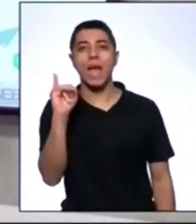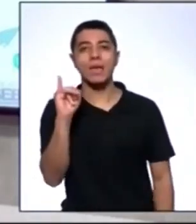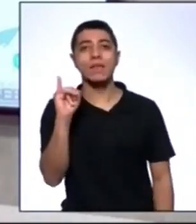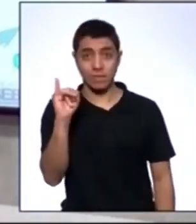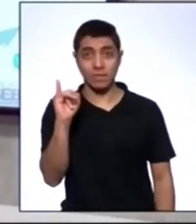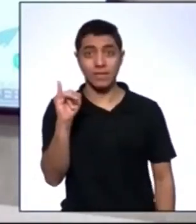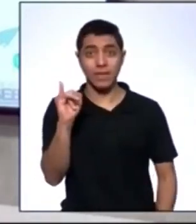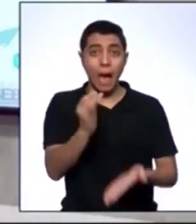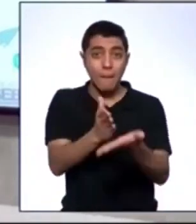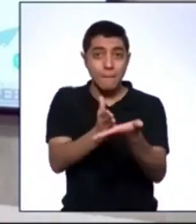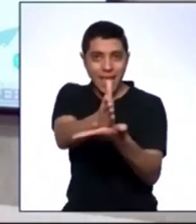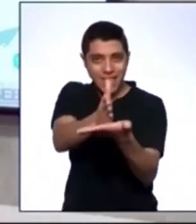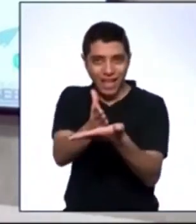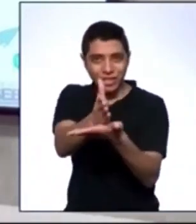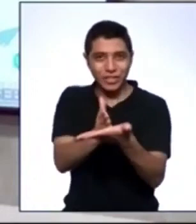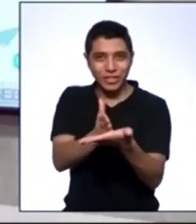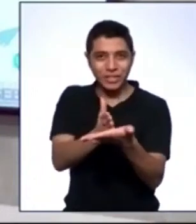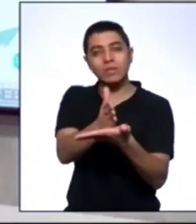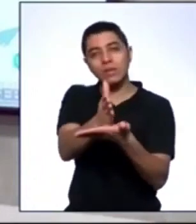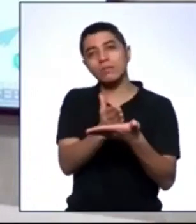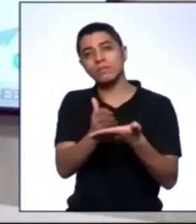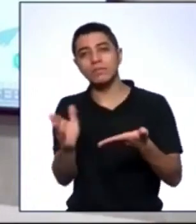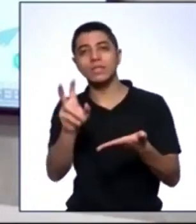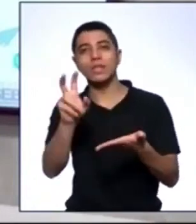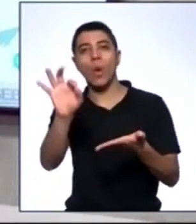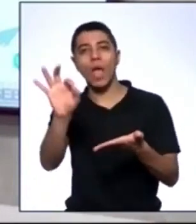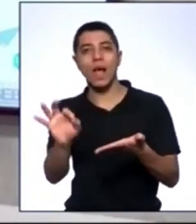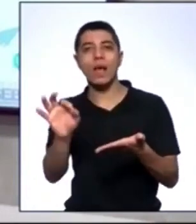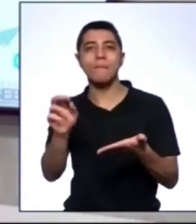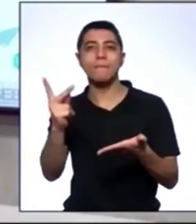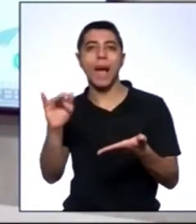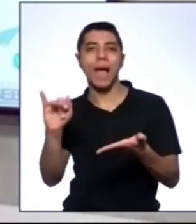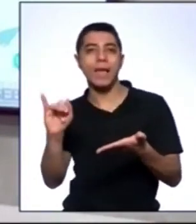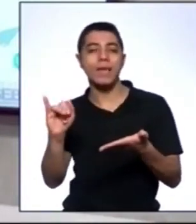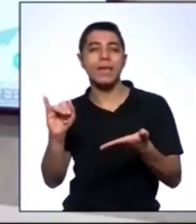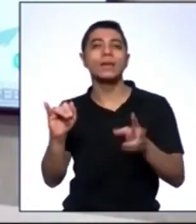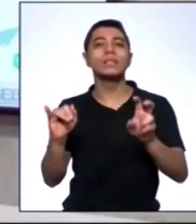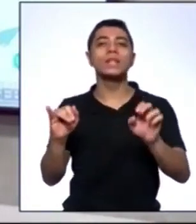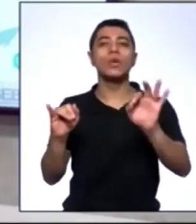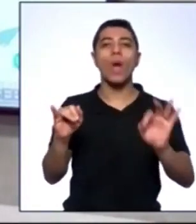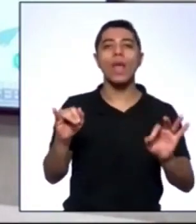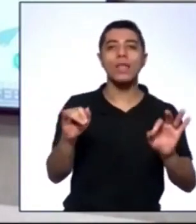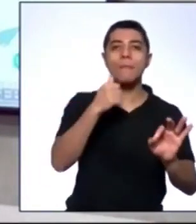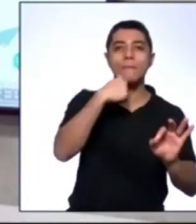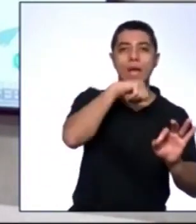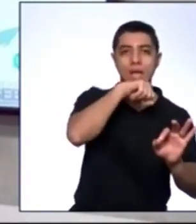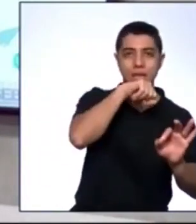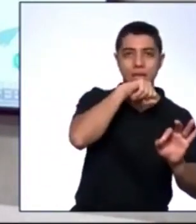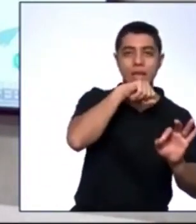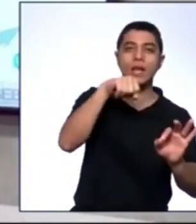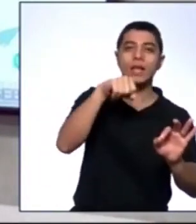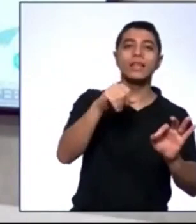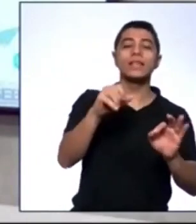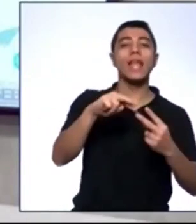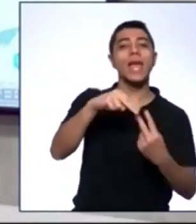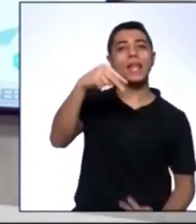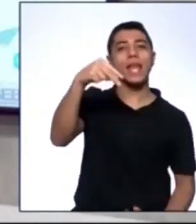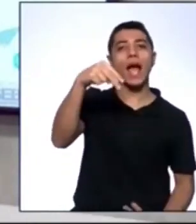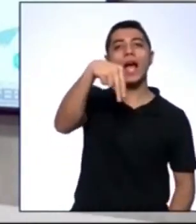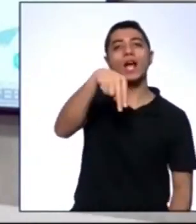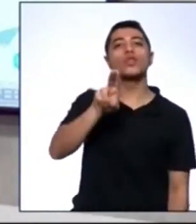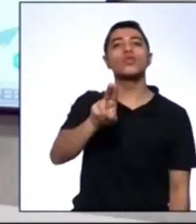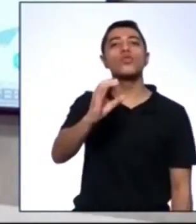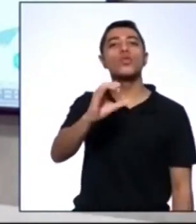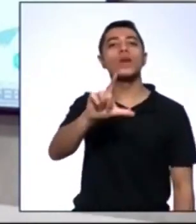pai e a outra metade pela sua mãe. Exceção, exceção, exceção, DNA mitocondrial. As mitocôndrias que estão dentro